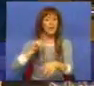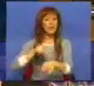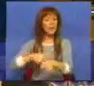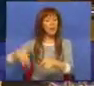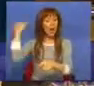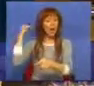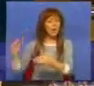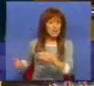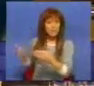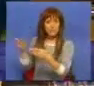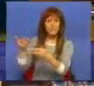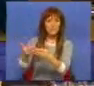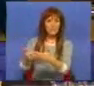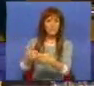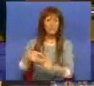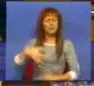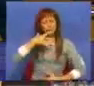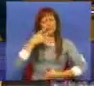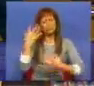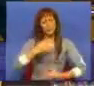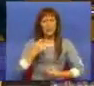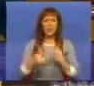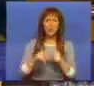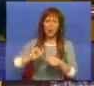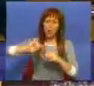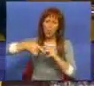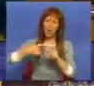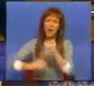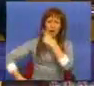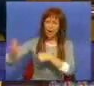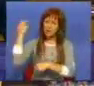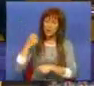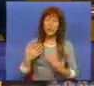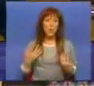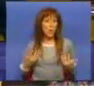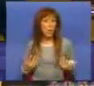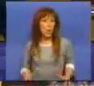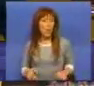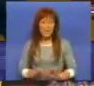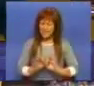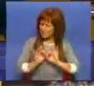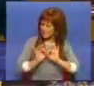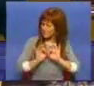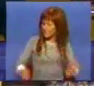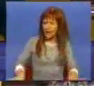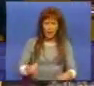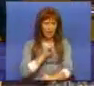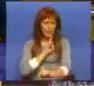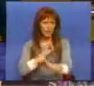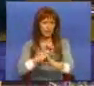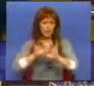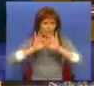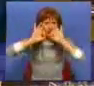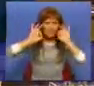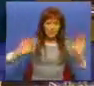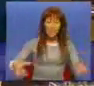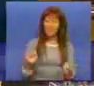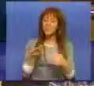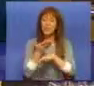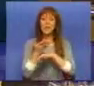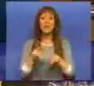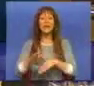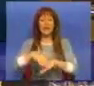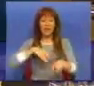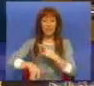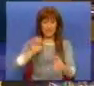foram feitas. A convicção de há um ano atrás é hoje exatamente a mesma. Se para